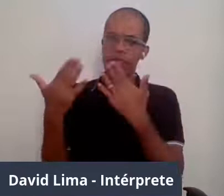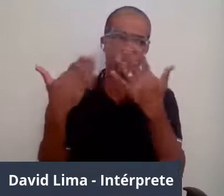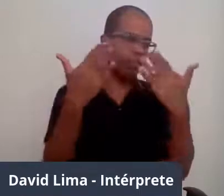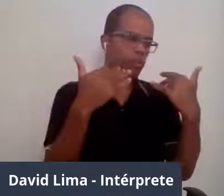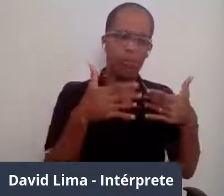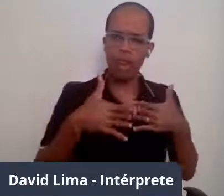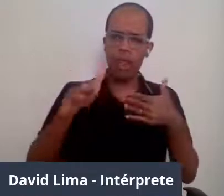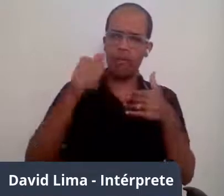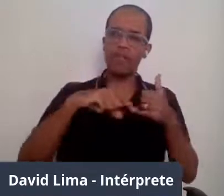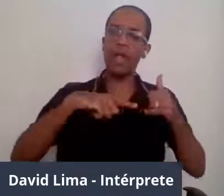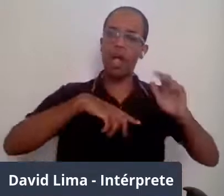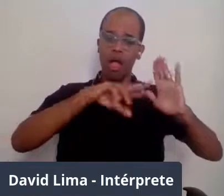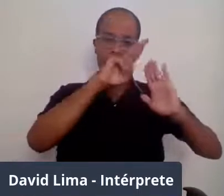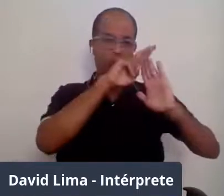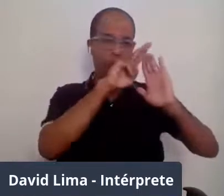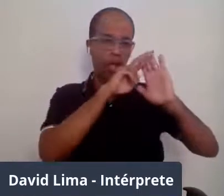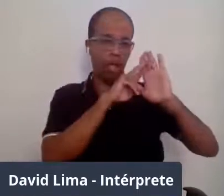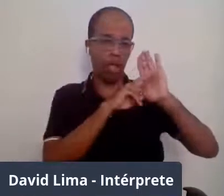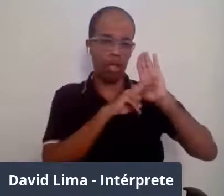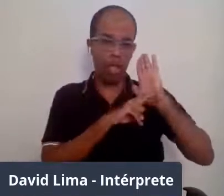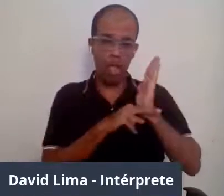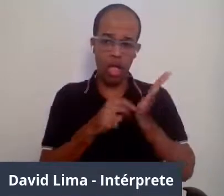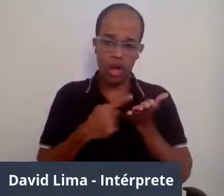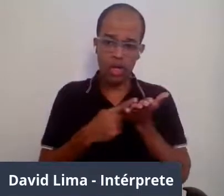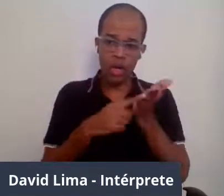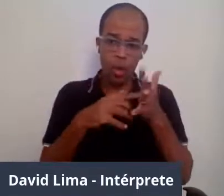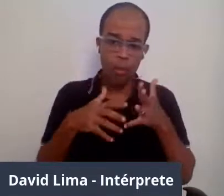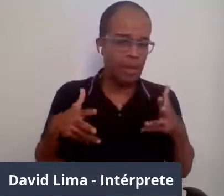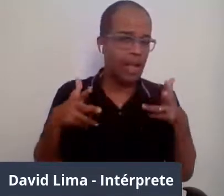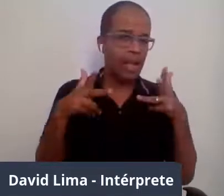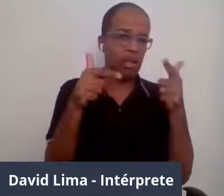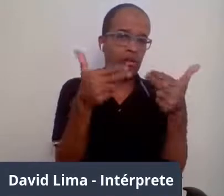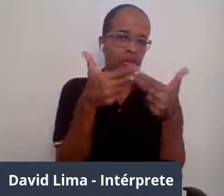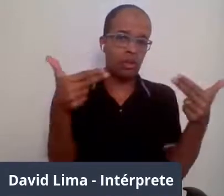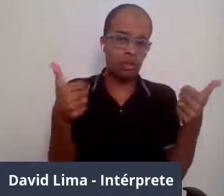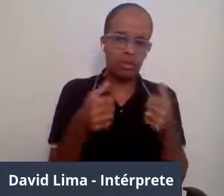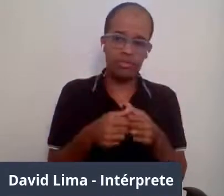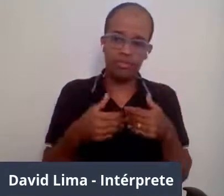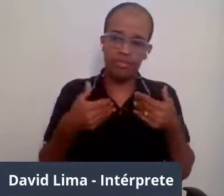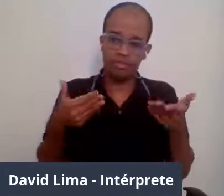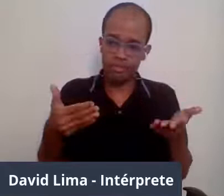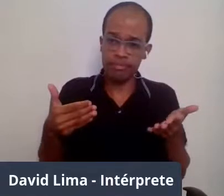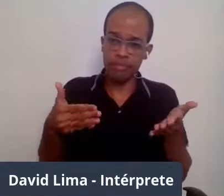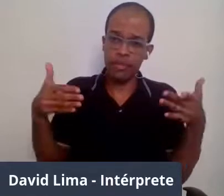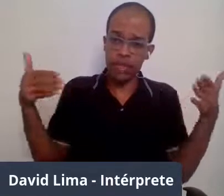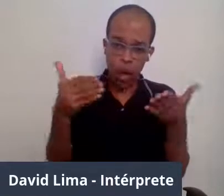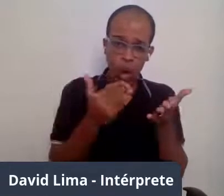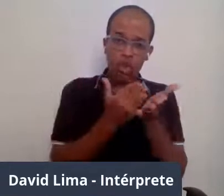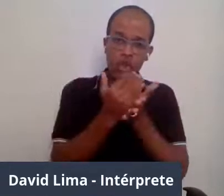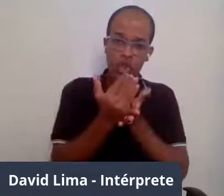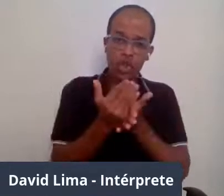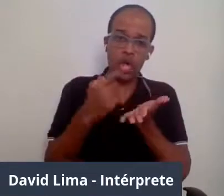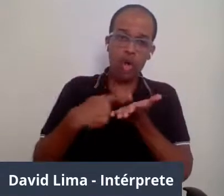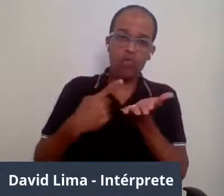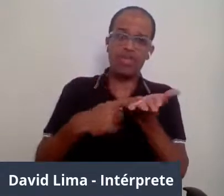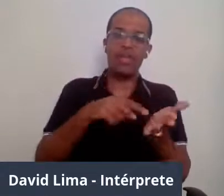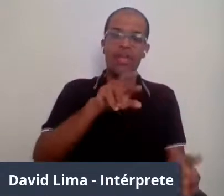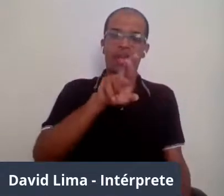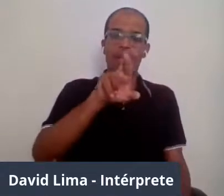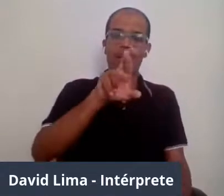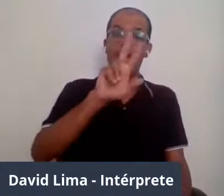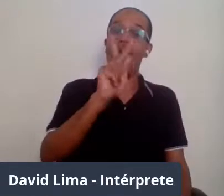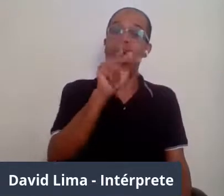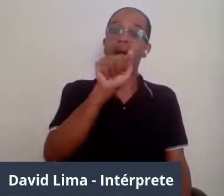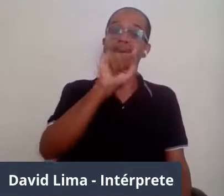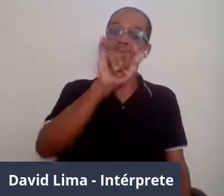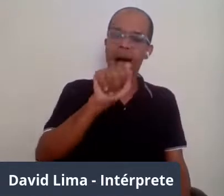Temos regras que se aplicam a todas as universidades do mundo, tanto que hoje, com a convenção de Haia, com Bolônia, tem um